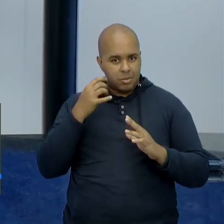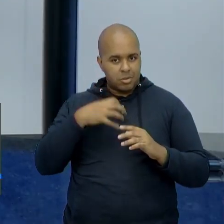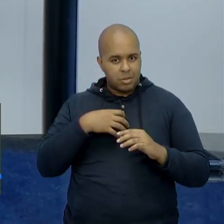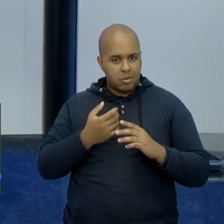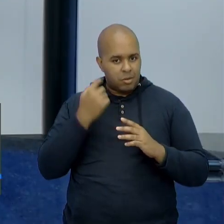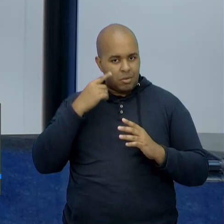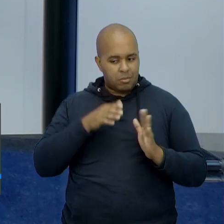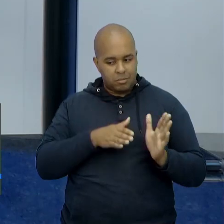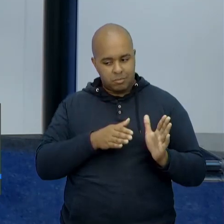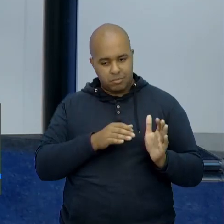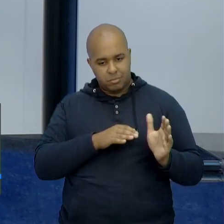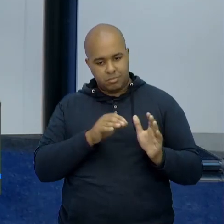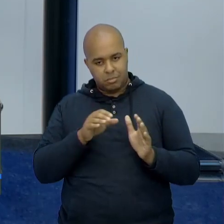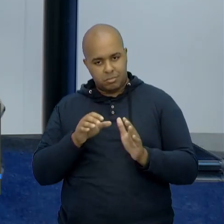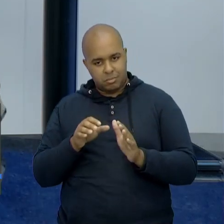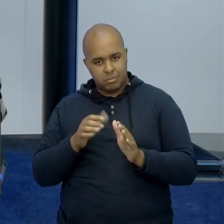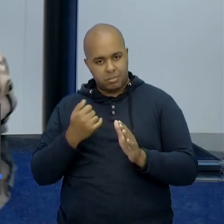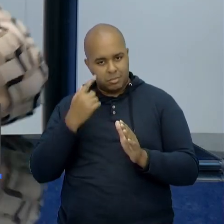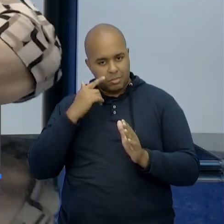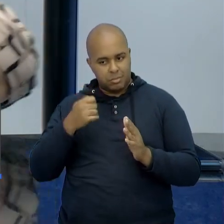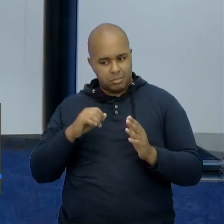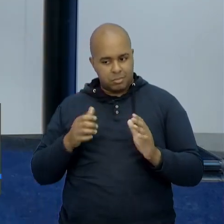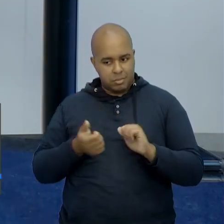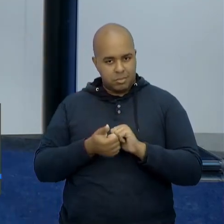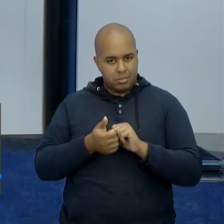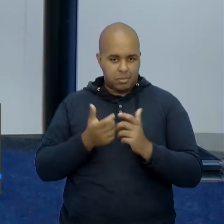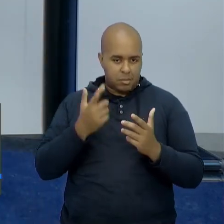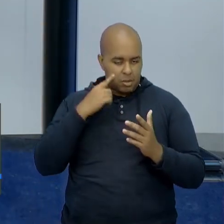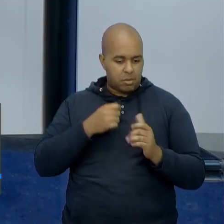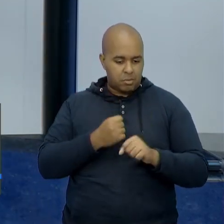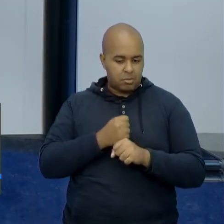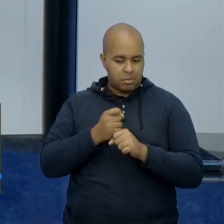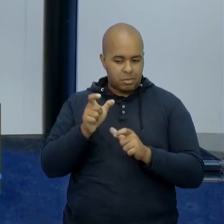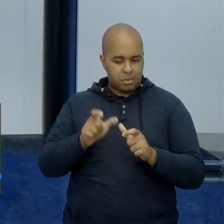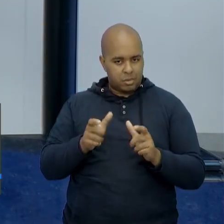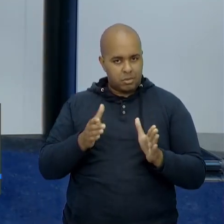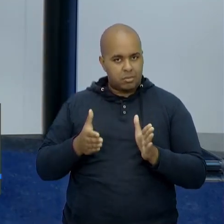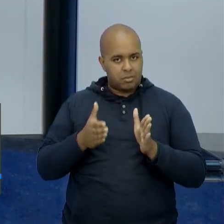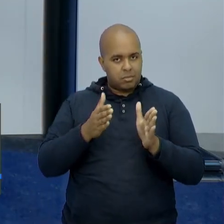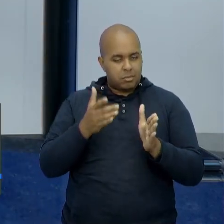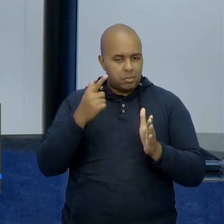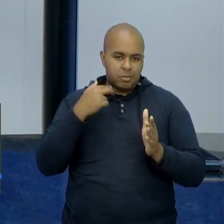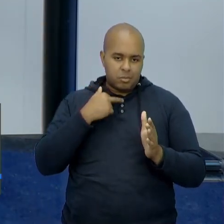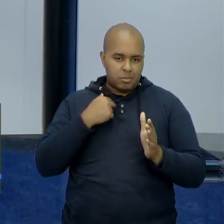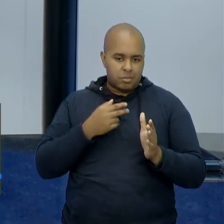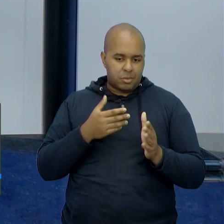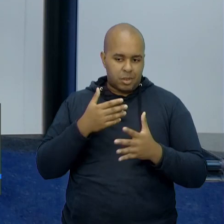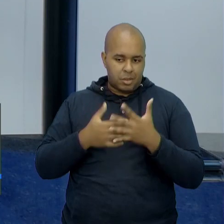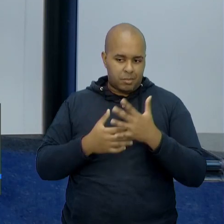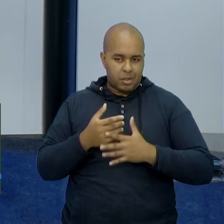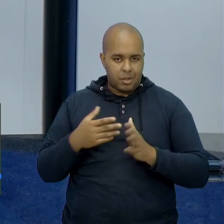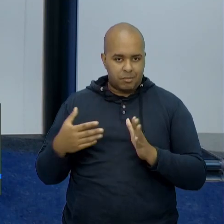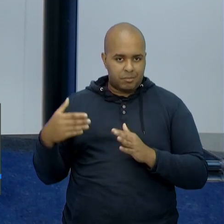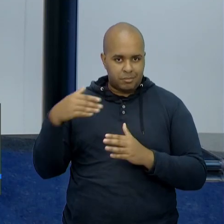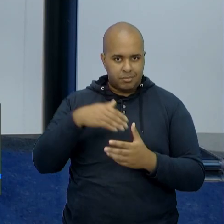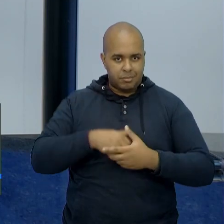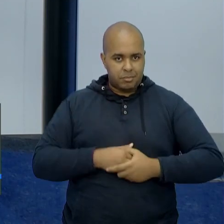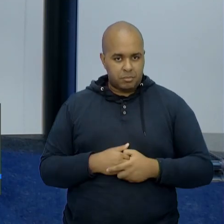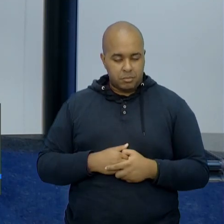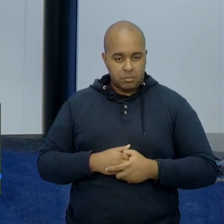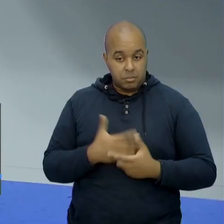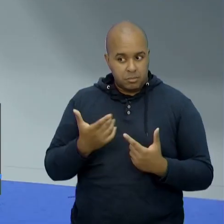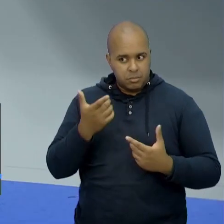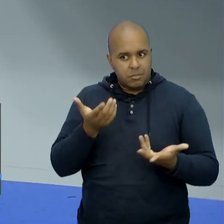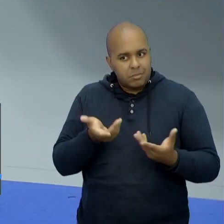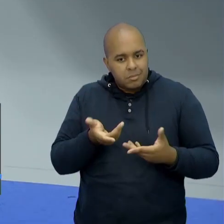de deslocar, então a gente precisa construir aquele corredor. A gente não pode impedir a passagem. E aí,